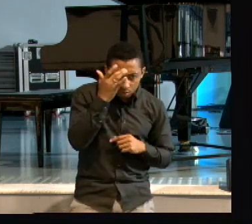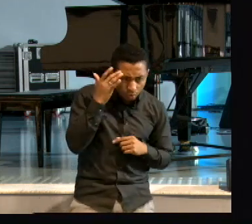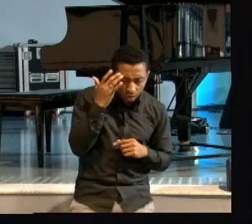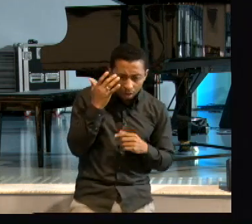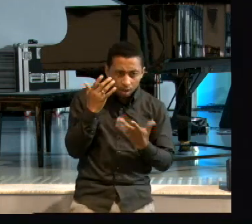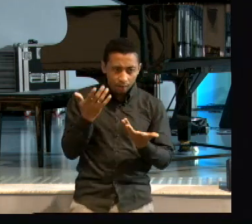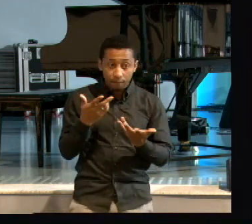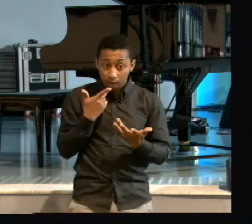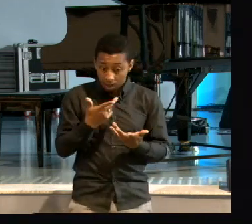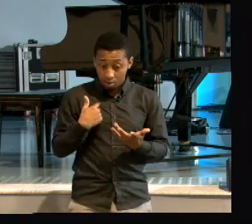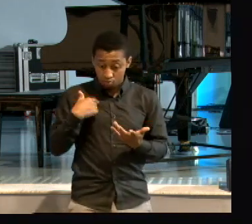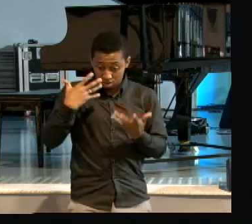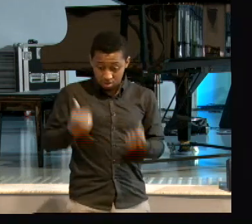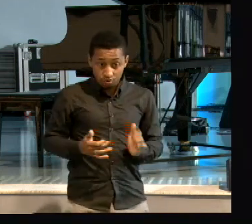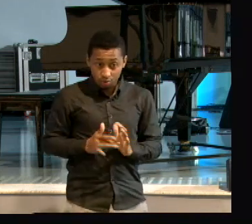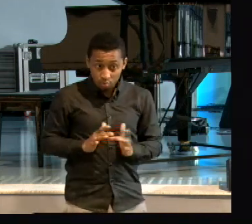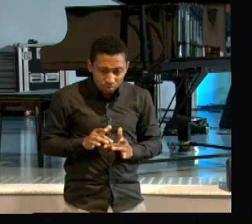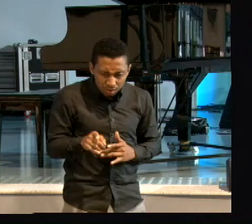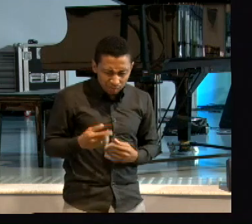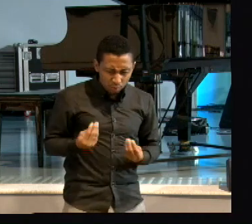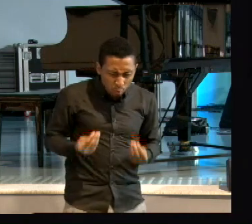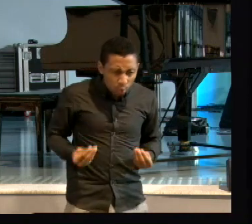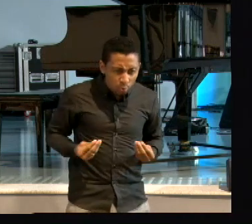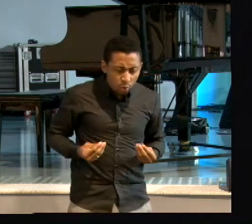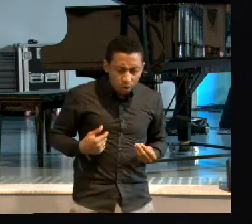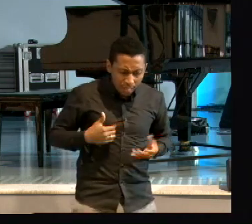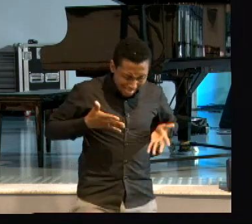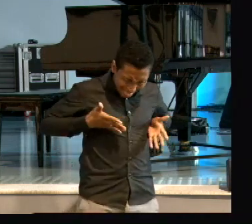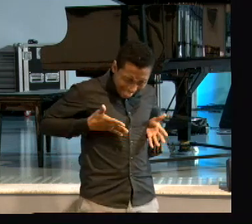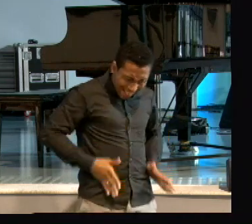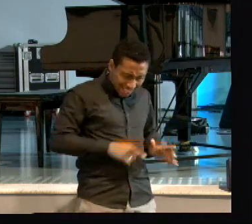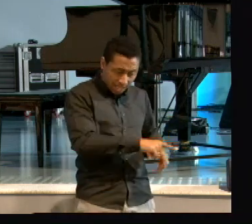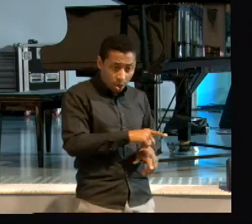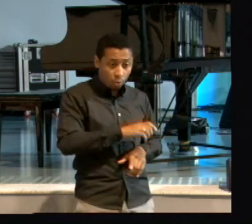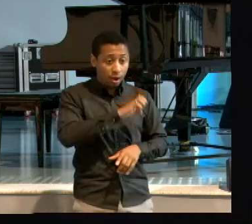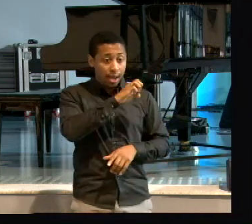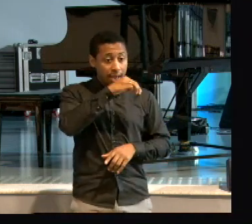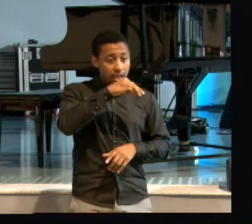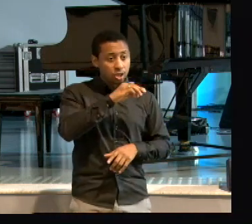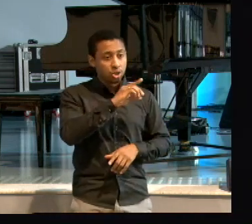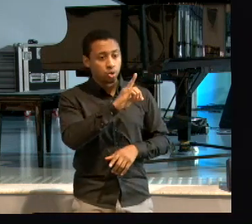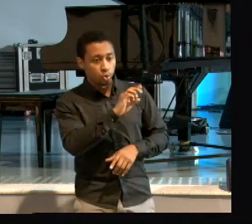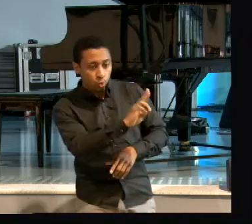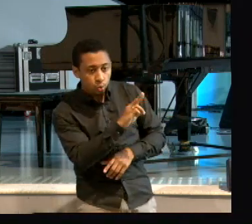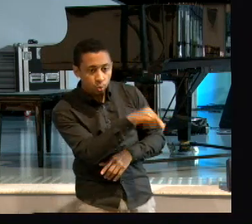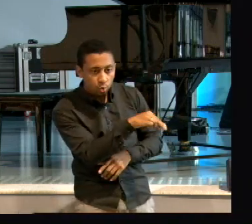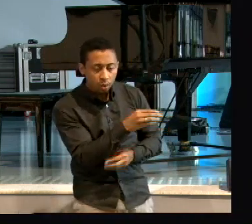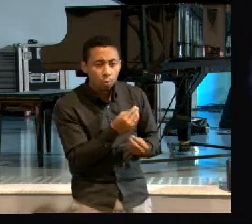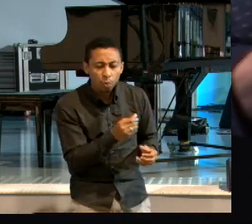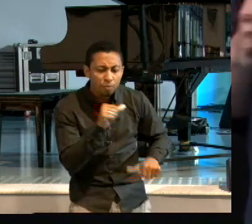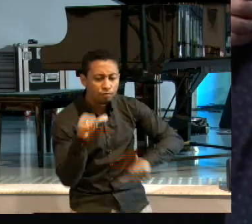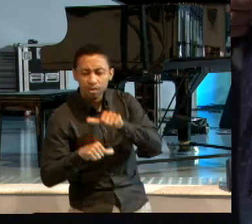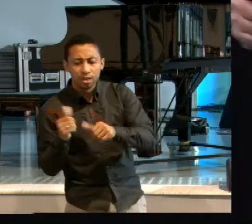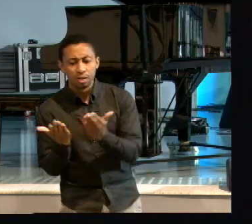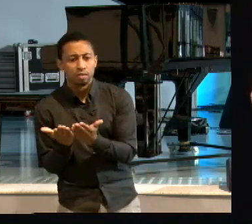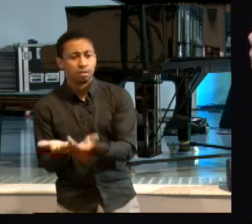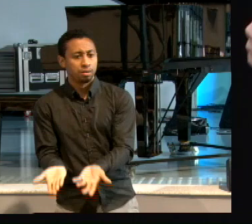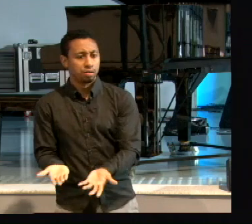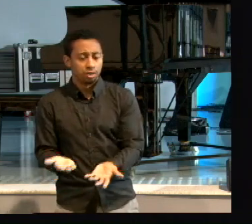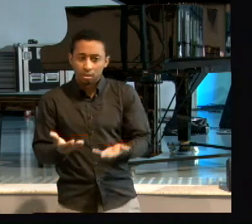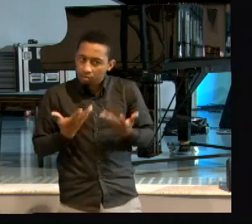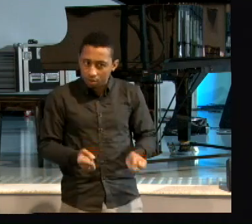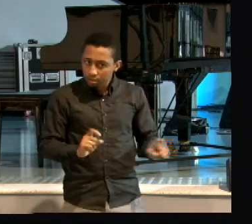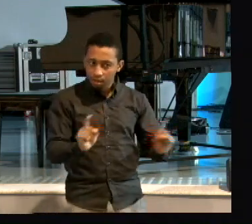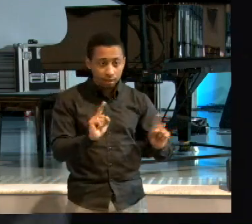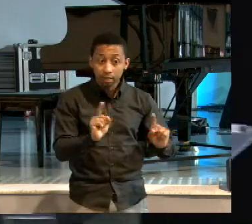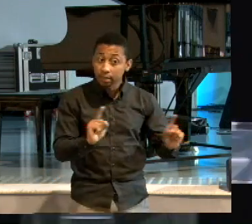eles, ou você nasce hindu ou não. E se você nasceu qualquer outra coisa na cabeça deles, você não deveria tentar vir a hindu. Mas eles também não